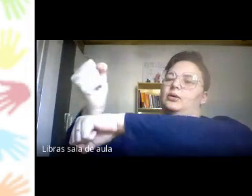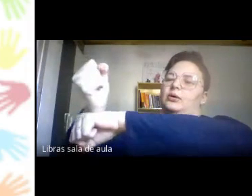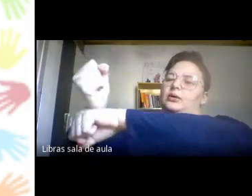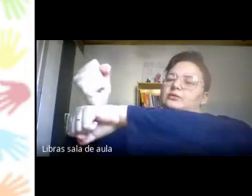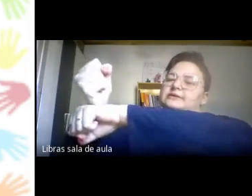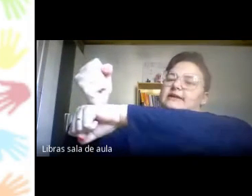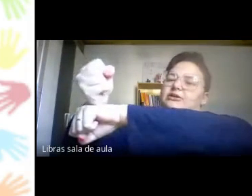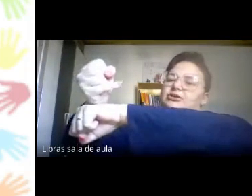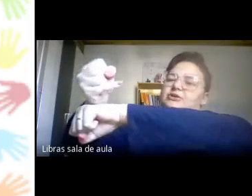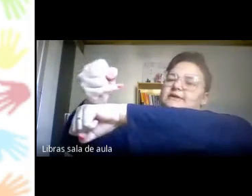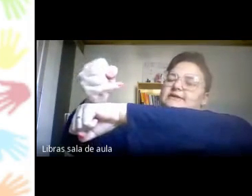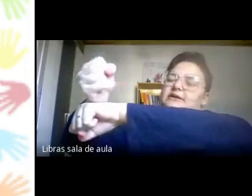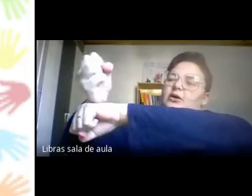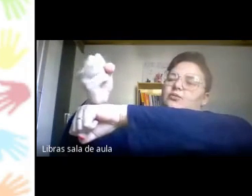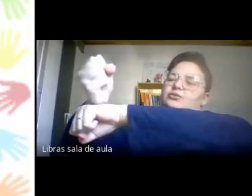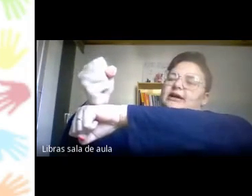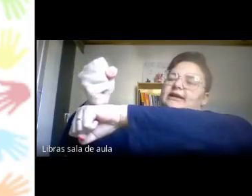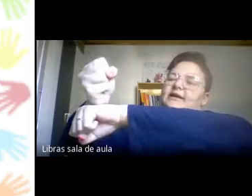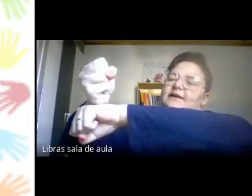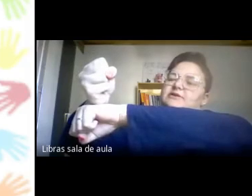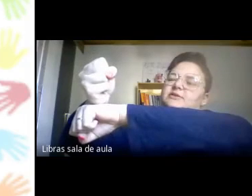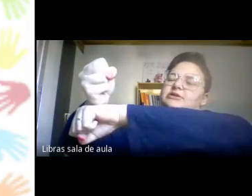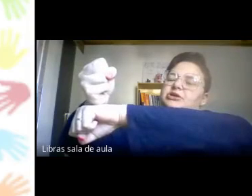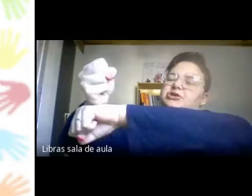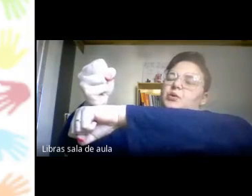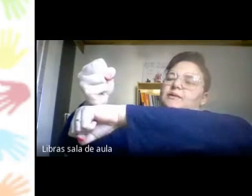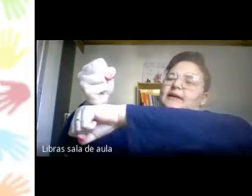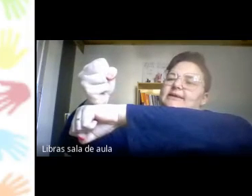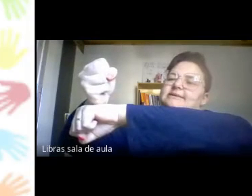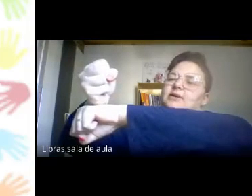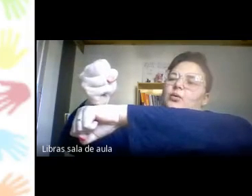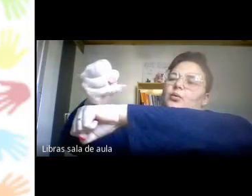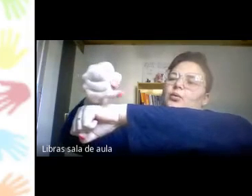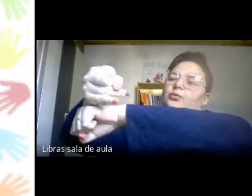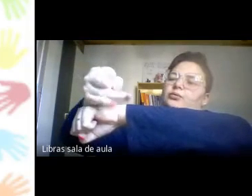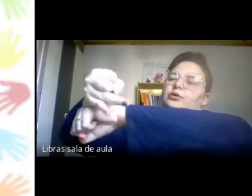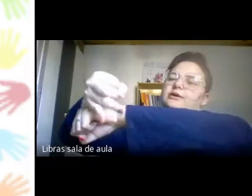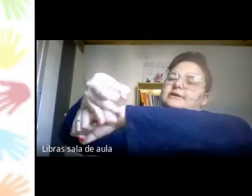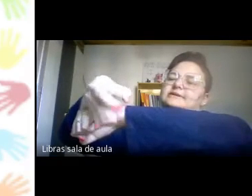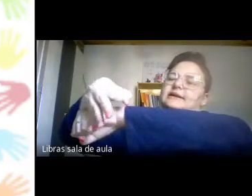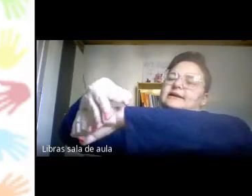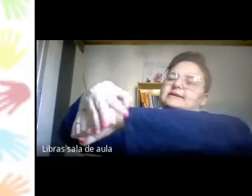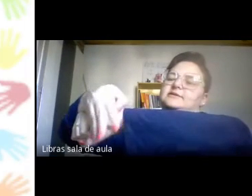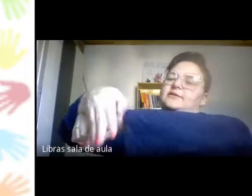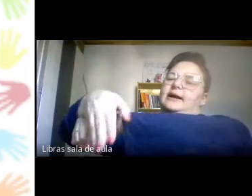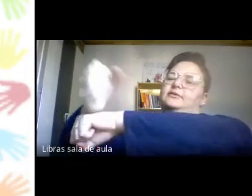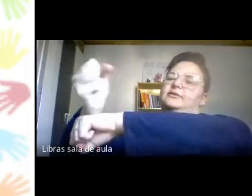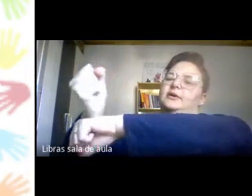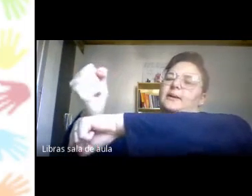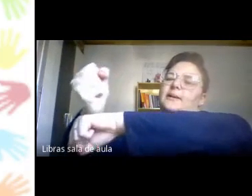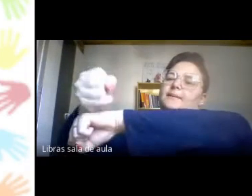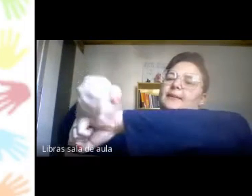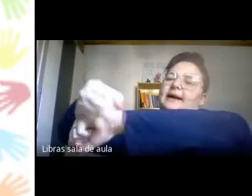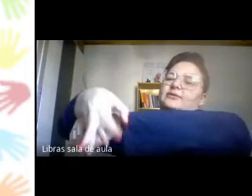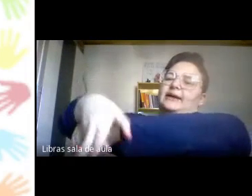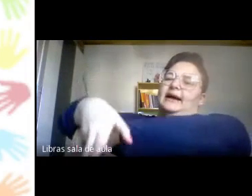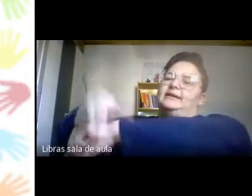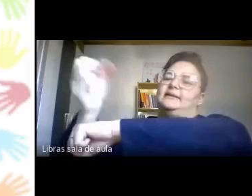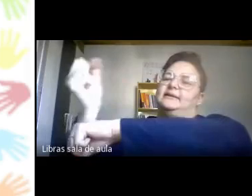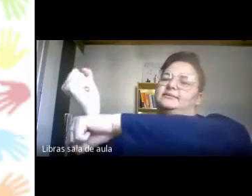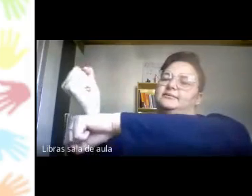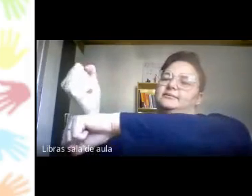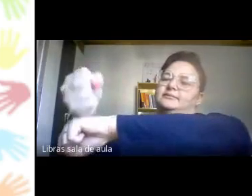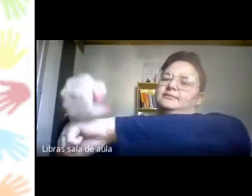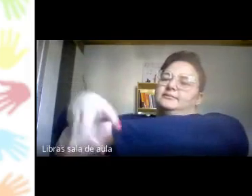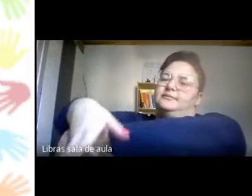abre os dedinhos assim, ó, um de cada vez, como se a gente contasse, ó. 1, 2, 3, 4.